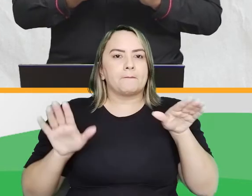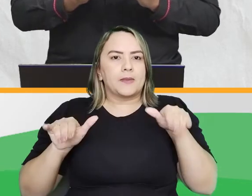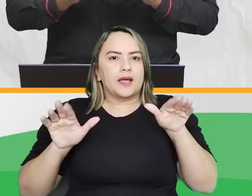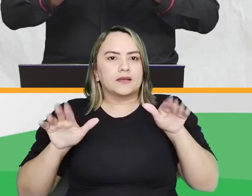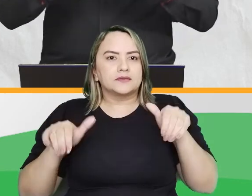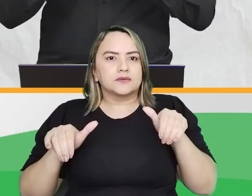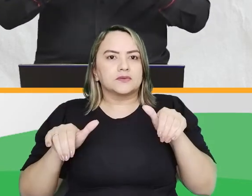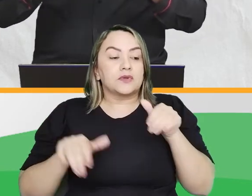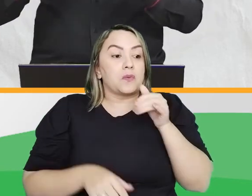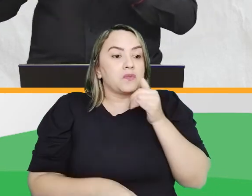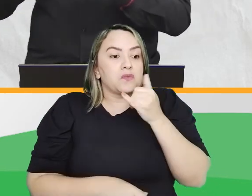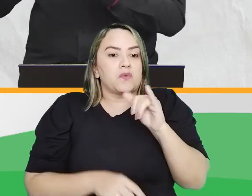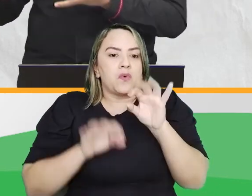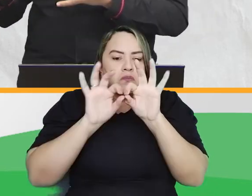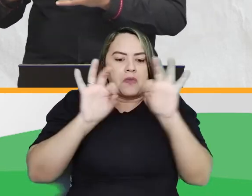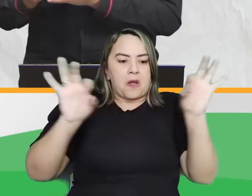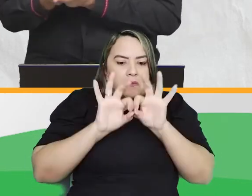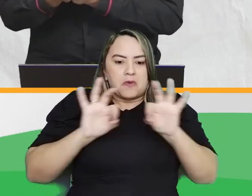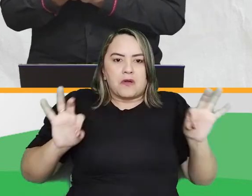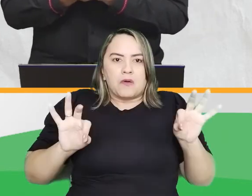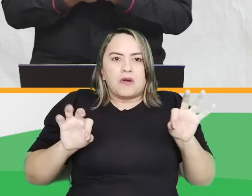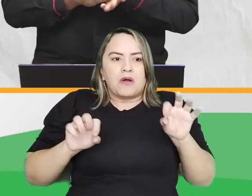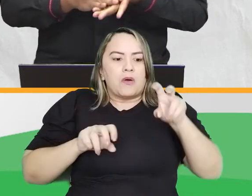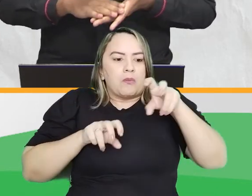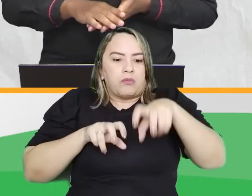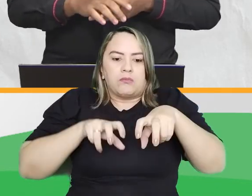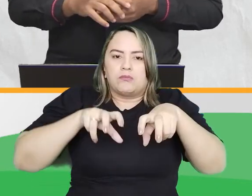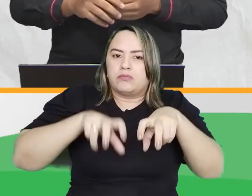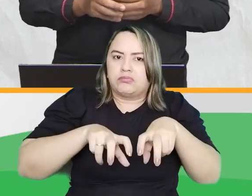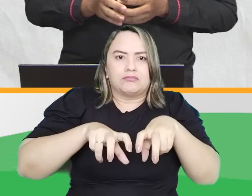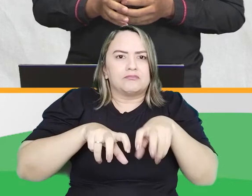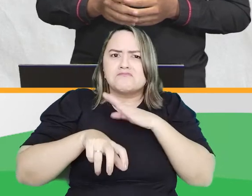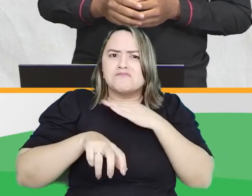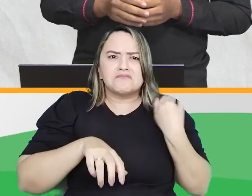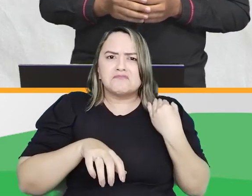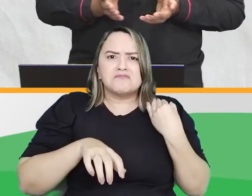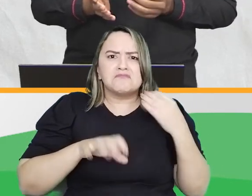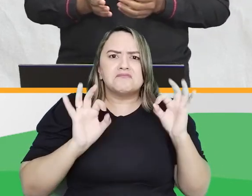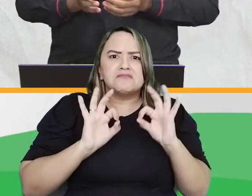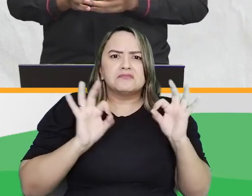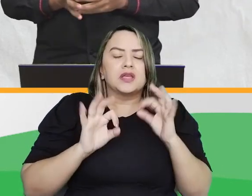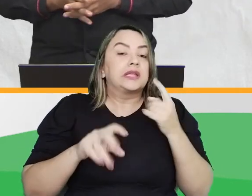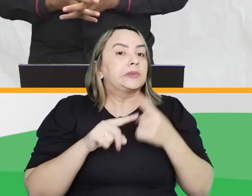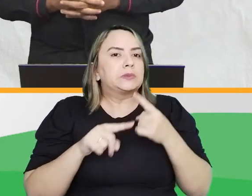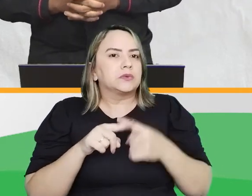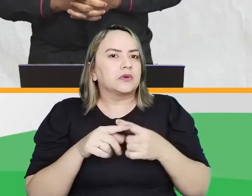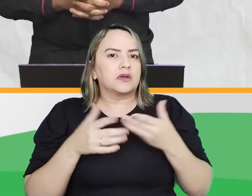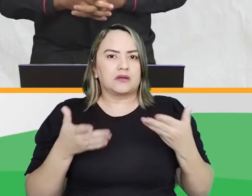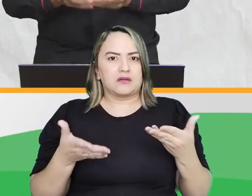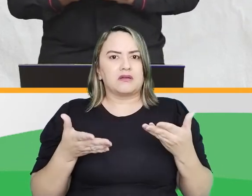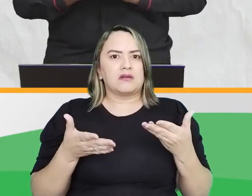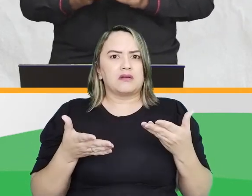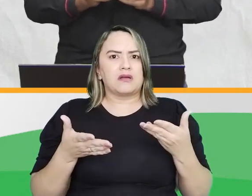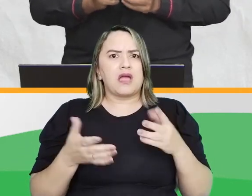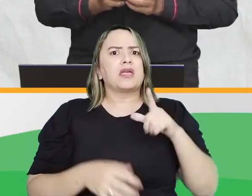os pássaros, quando pousam em fios de alta tensão, eles não sofrem choque elétrico, né? Eles não morrem eletrocutados.